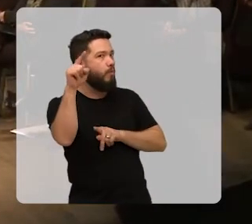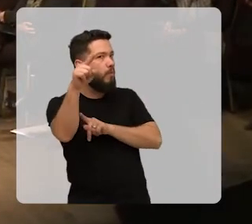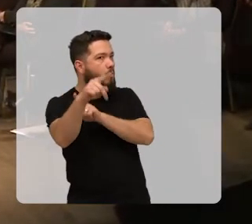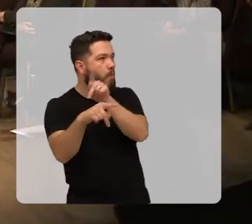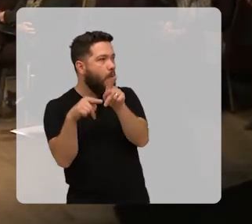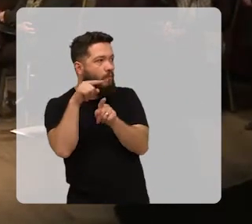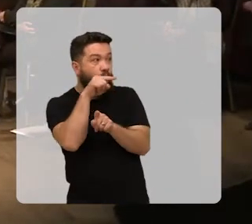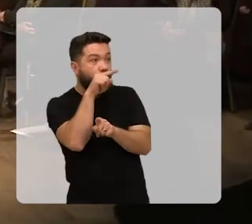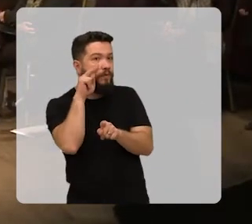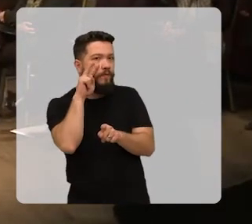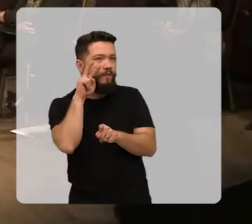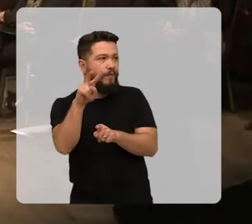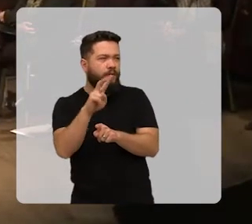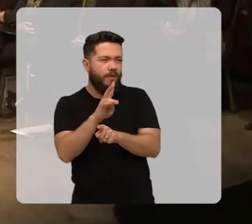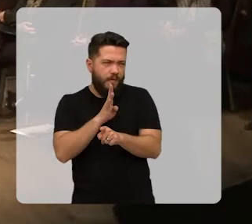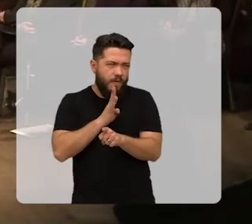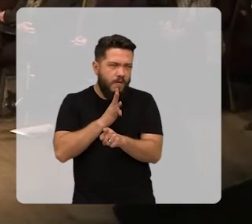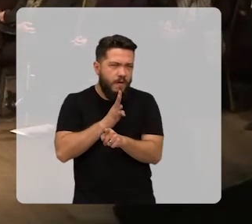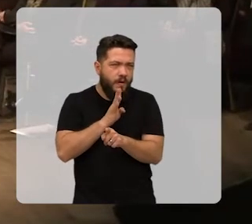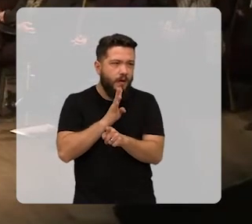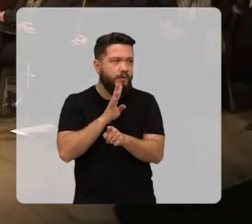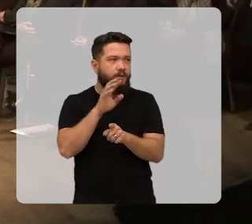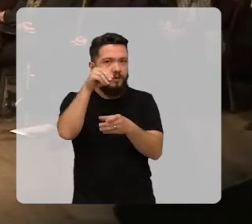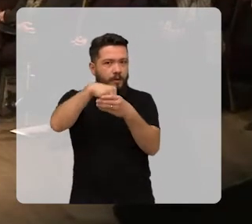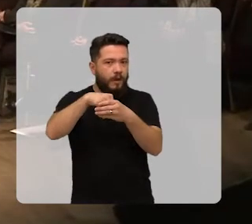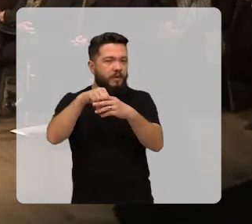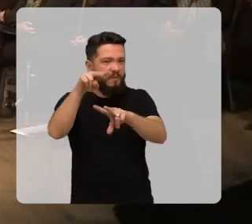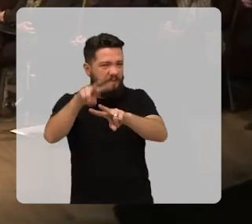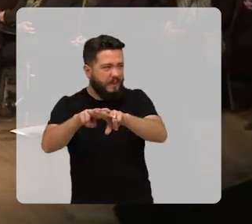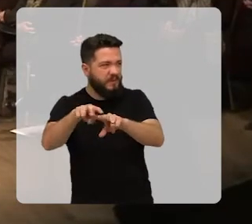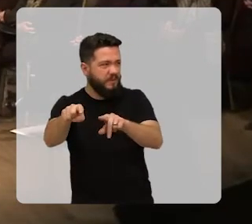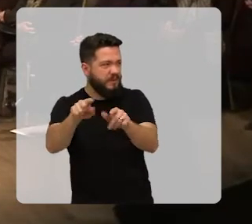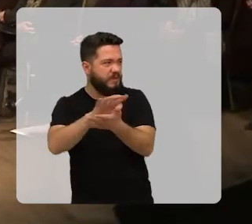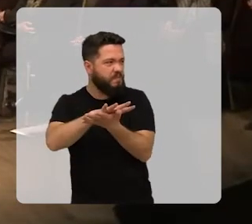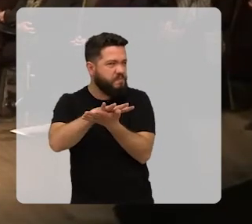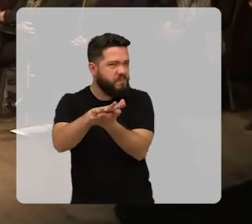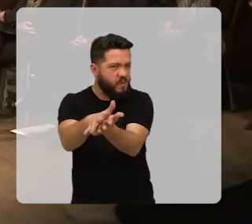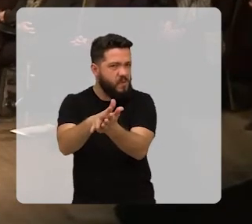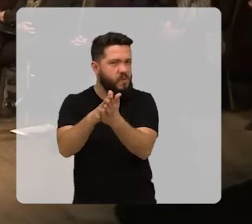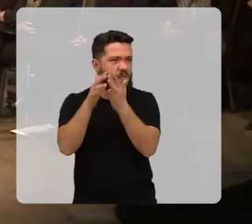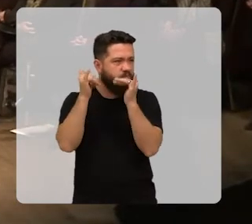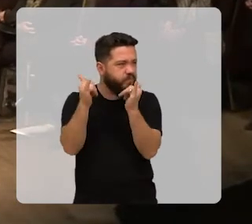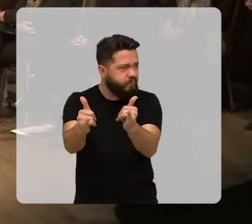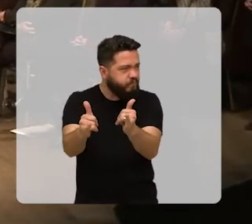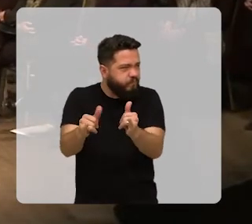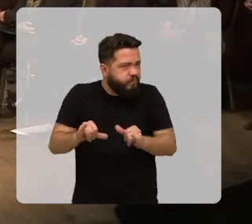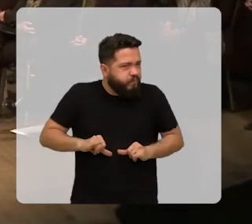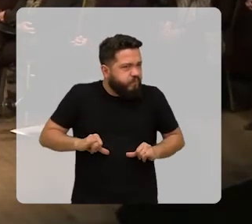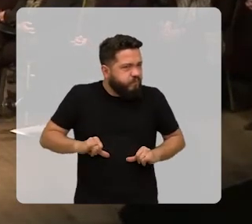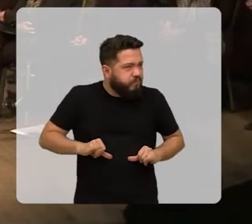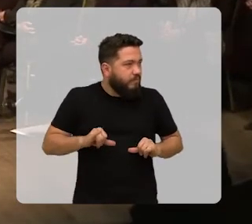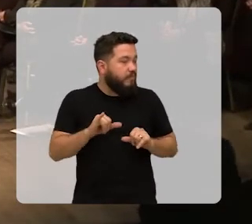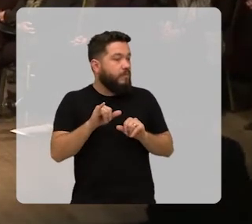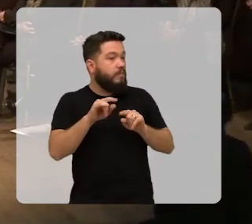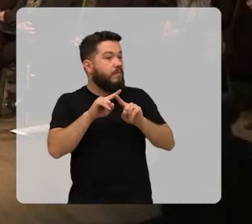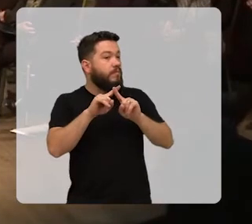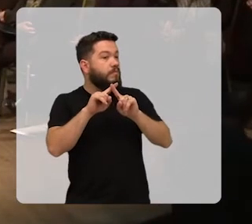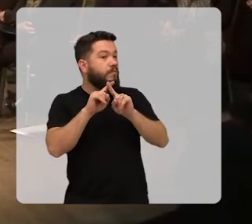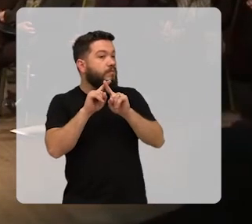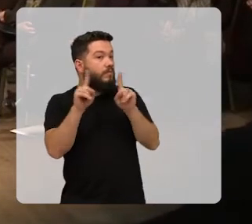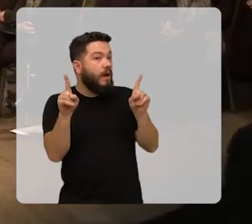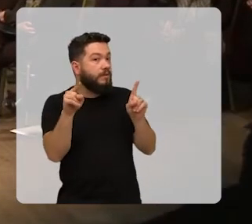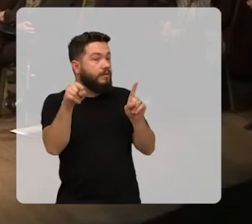conhecimento nos campos ou de transição ou de concentração de extermínio que não eram originários